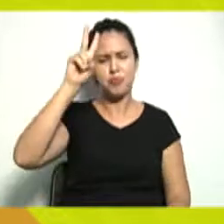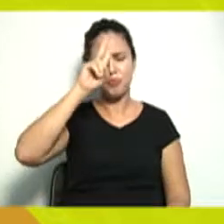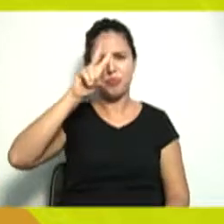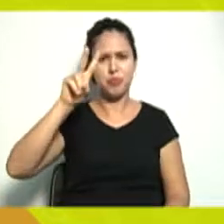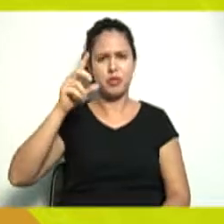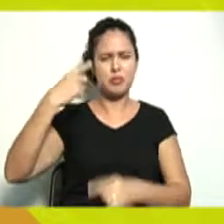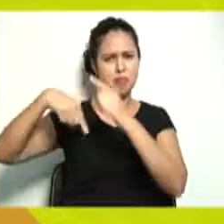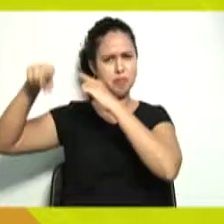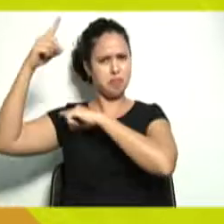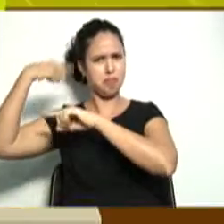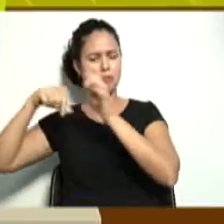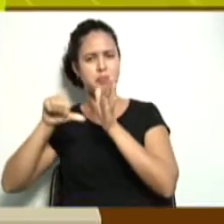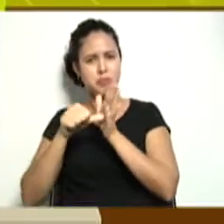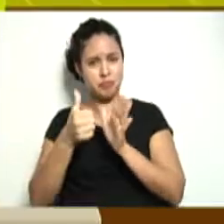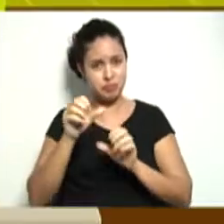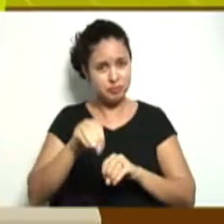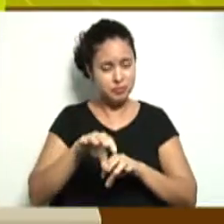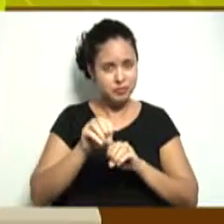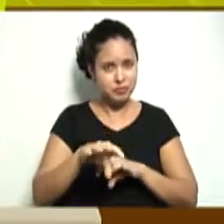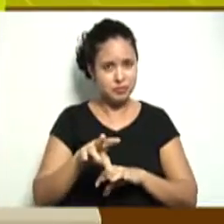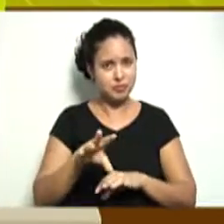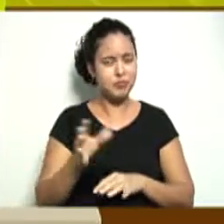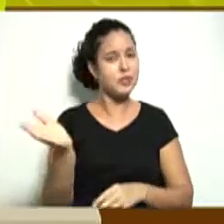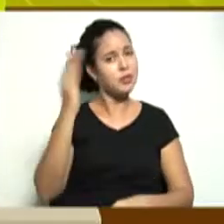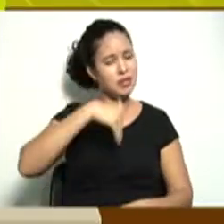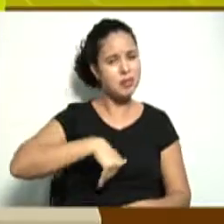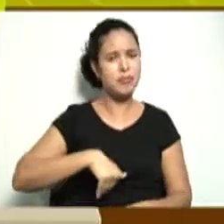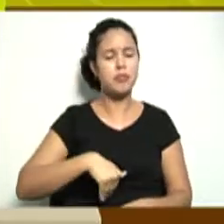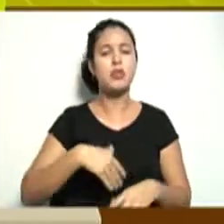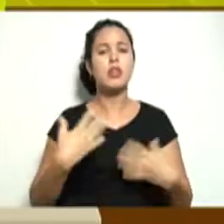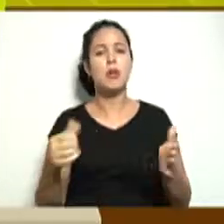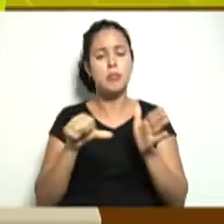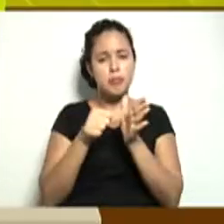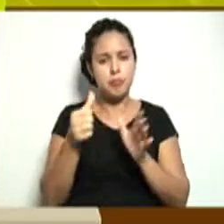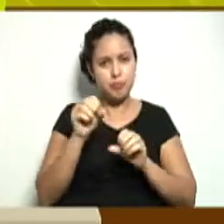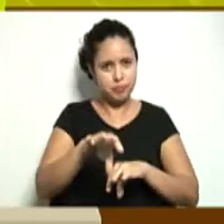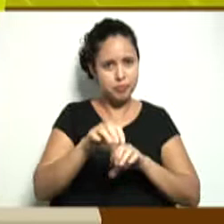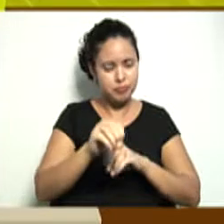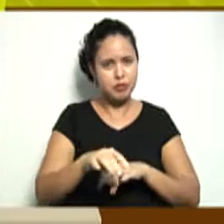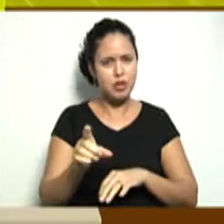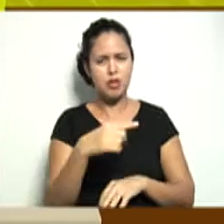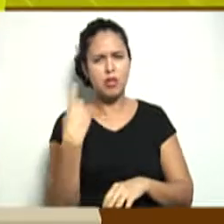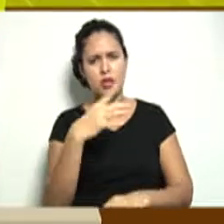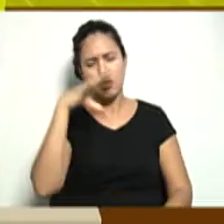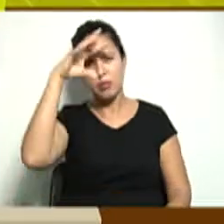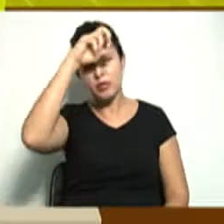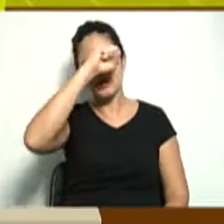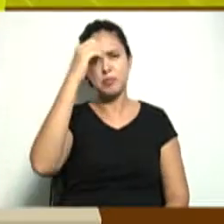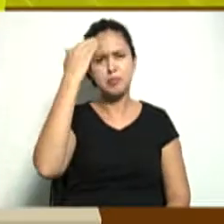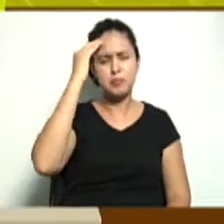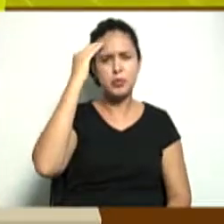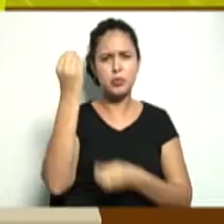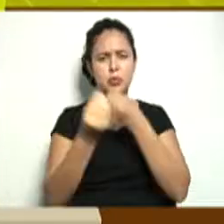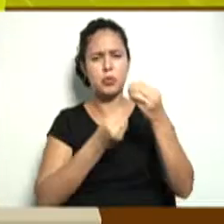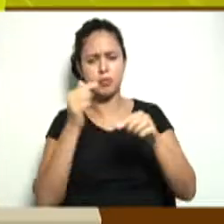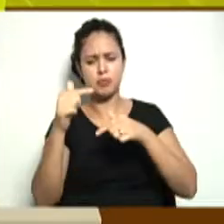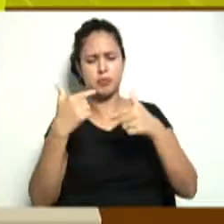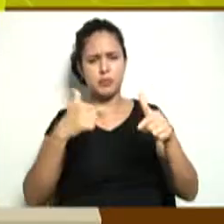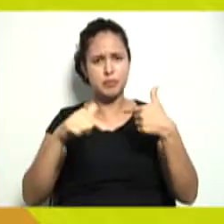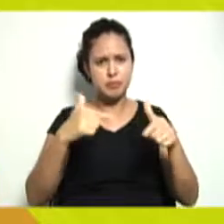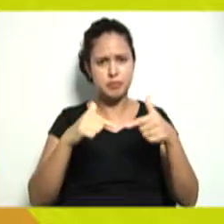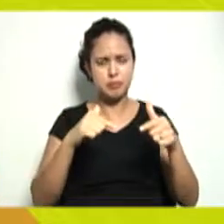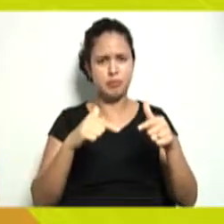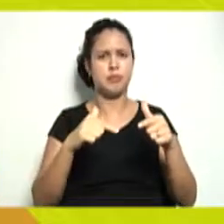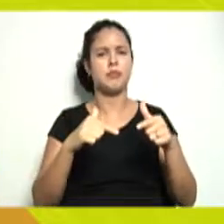vimos desde a primeira aula? Vamos sim. Olha só, na primeira aula, a gente pôde compreender o trabalho como elemento